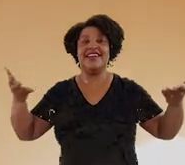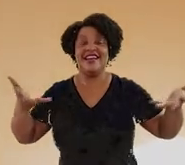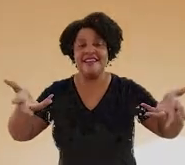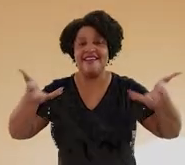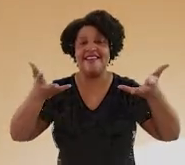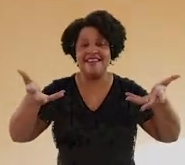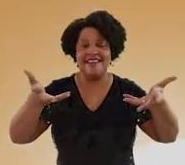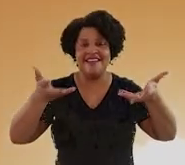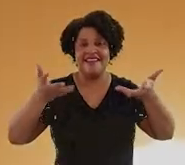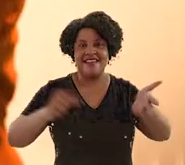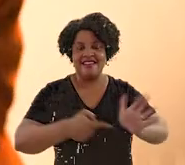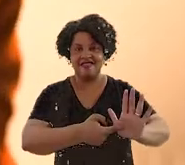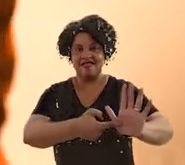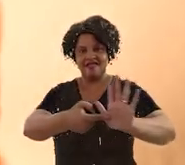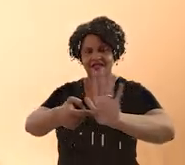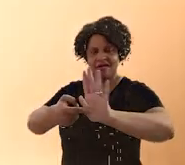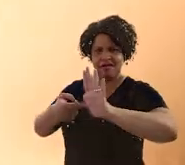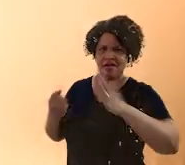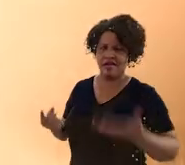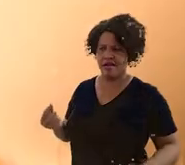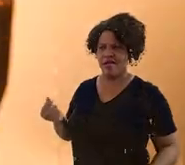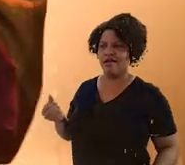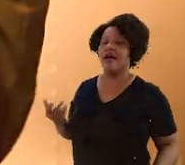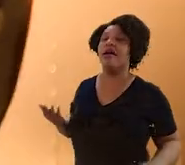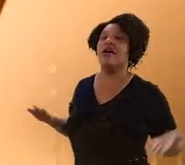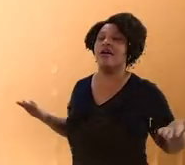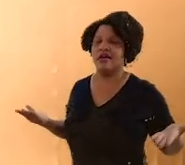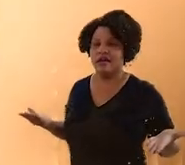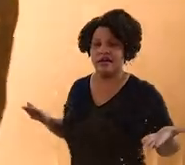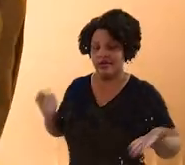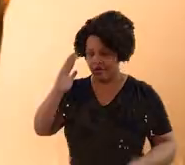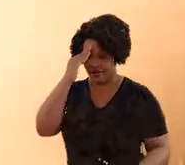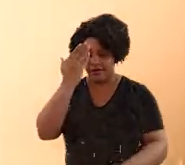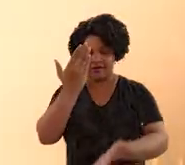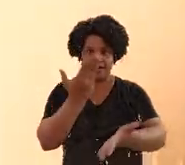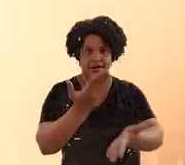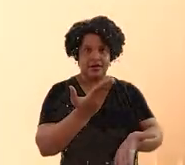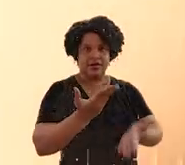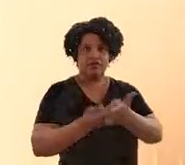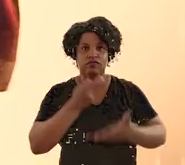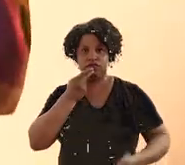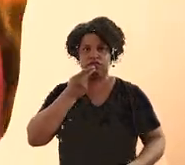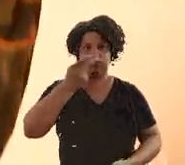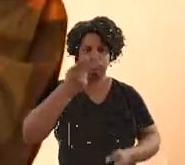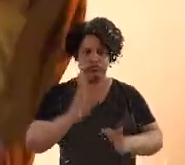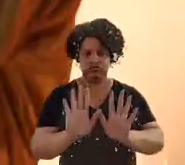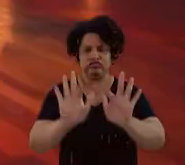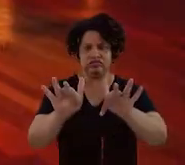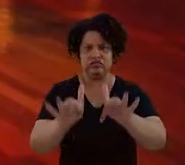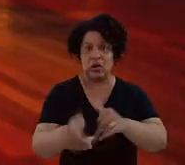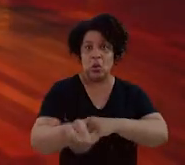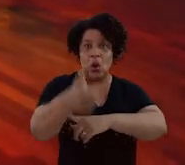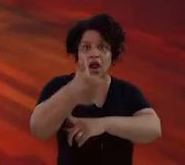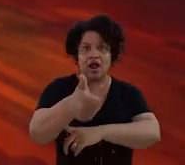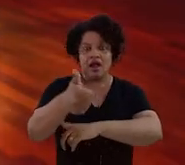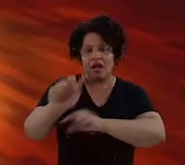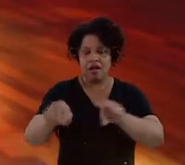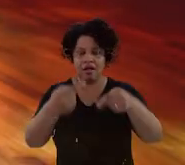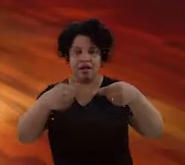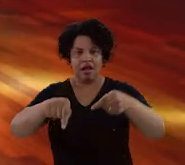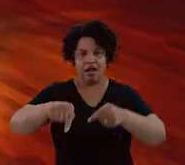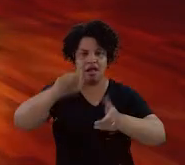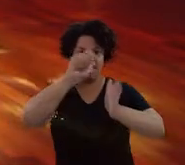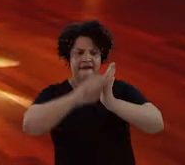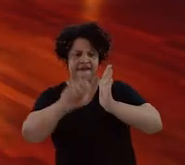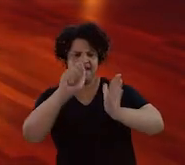a minha conta lotada de gin. É, e eu tô tipo vandal, acreditando que essa porra já tá perto do fim, né? Música escrita com laço